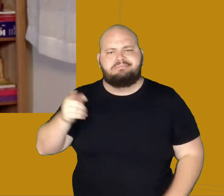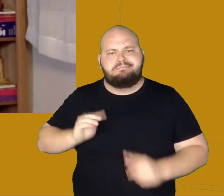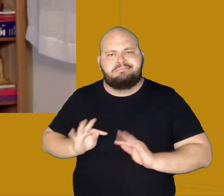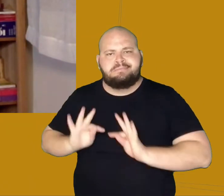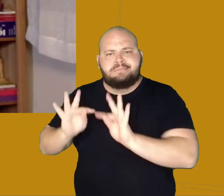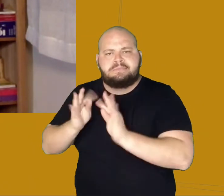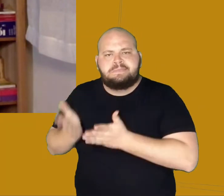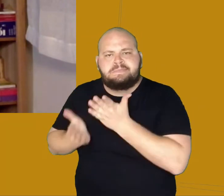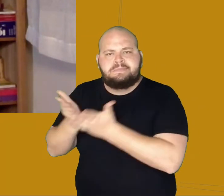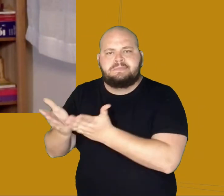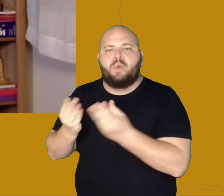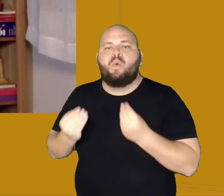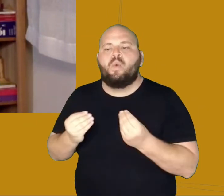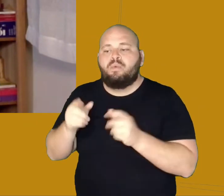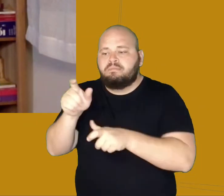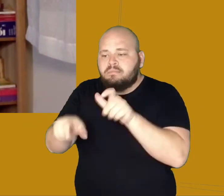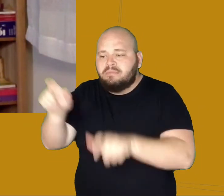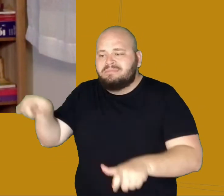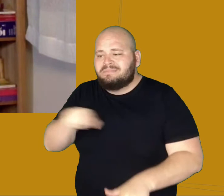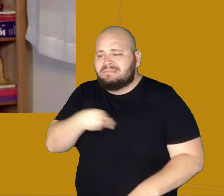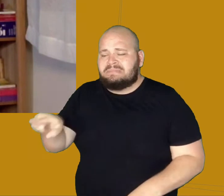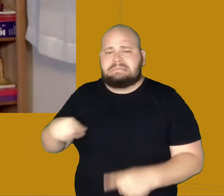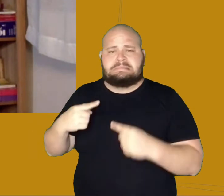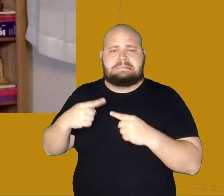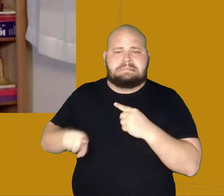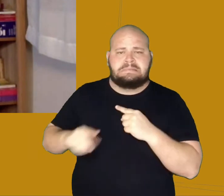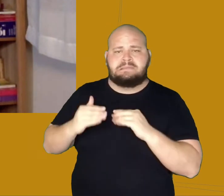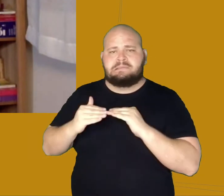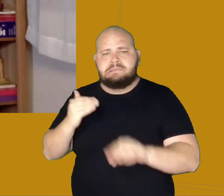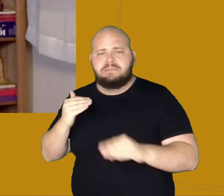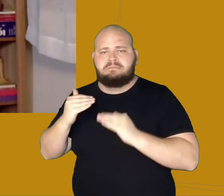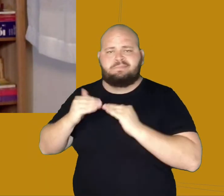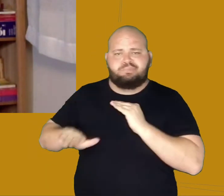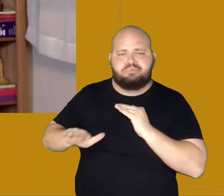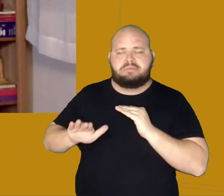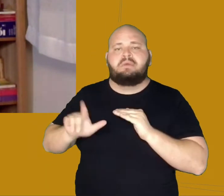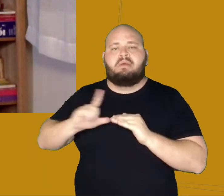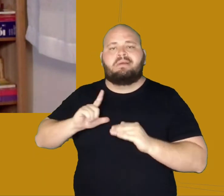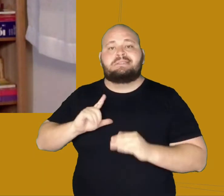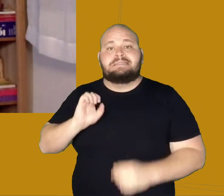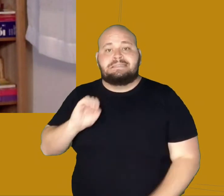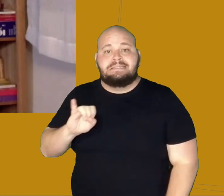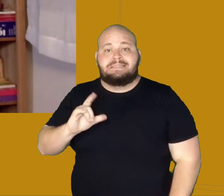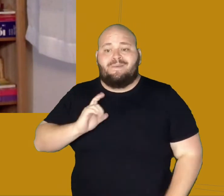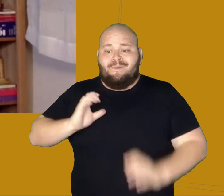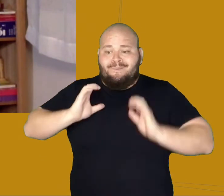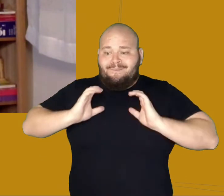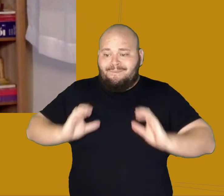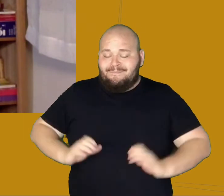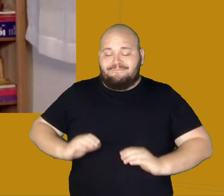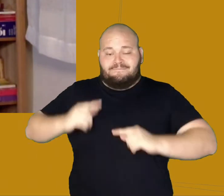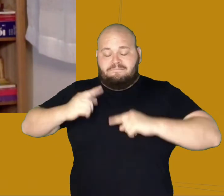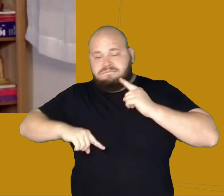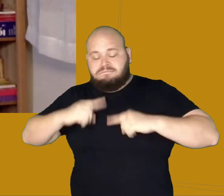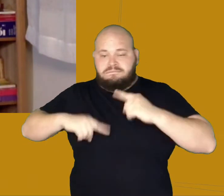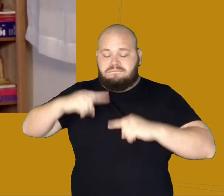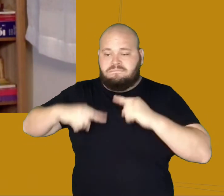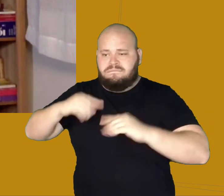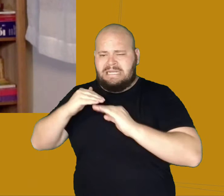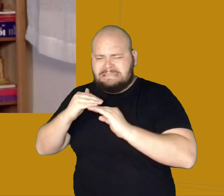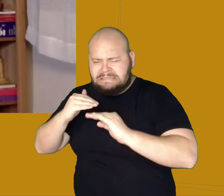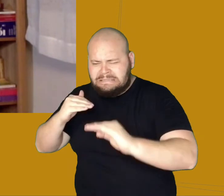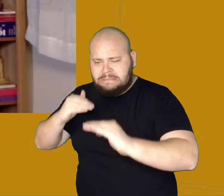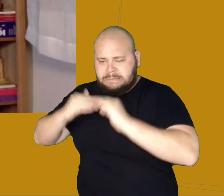tratamento provocava os internos a se comportarem em desacordo com essas qualidades. Só quando apresentassem perfeito desequilíbrio